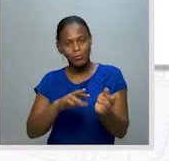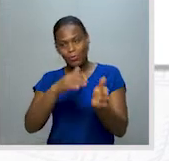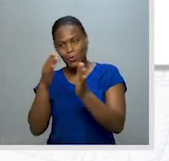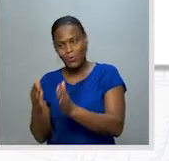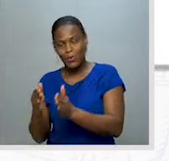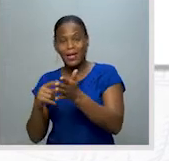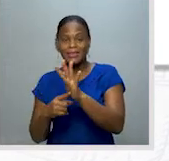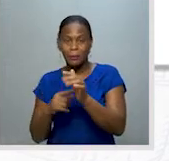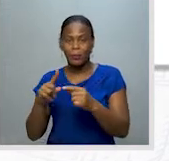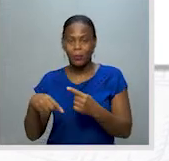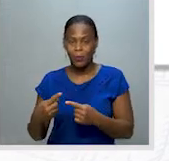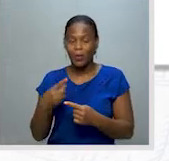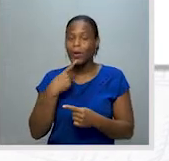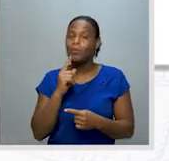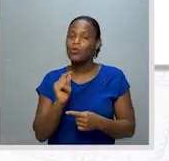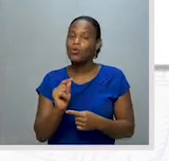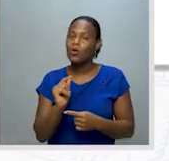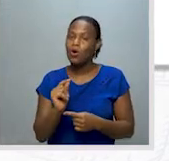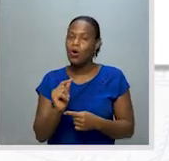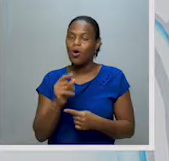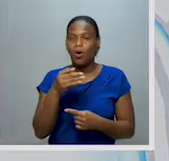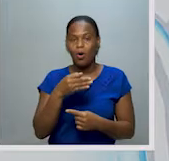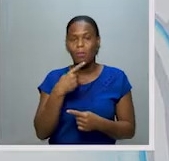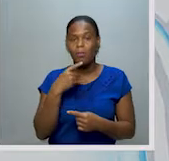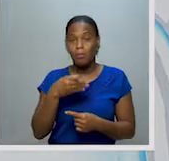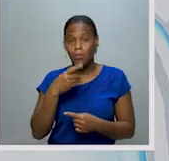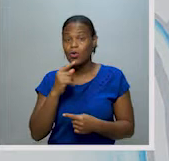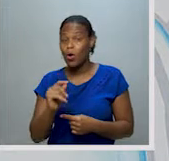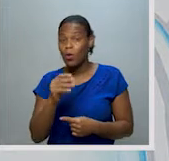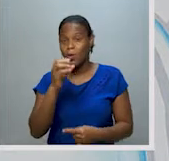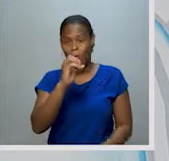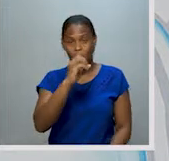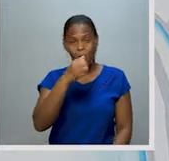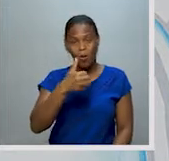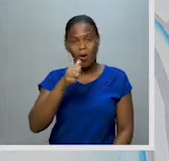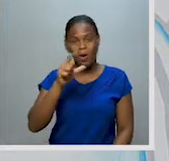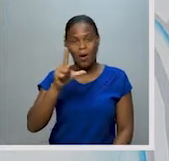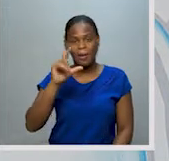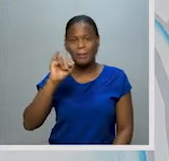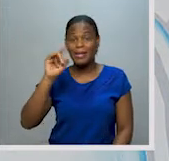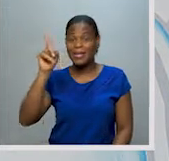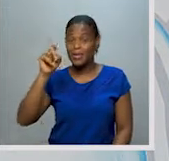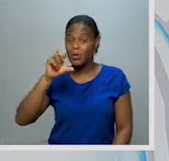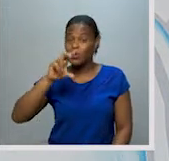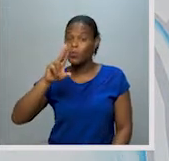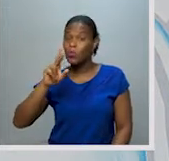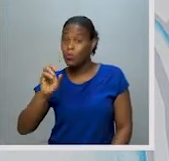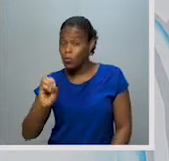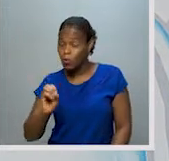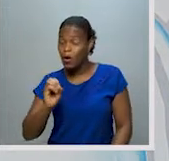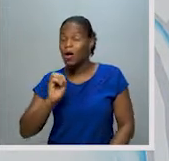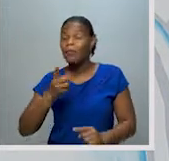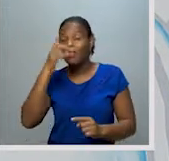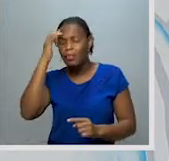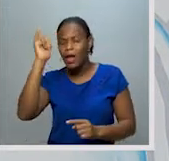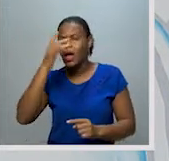do quadro utiliza o pronome oblíquo para vocês passarem a se acostumar com esta ideia do que